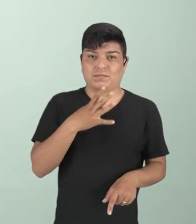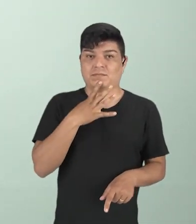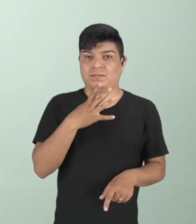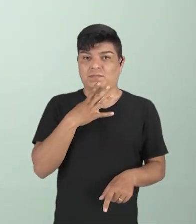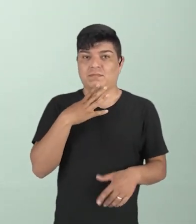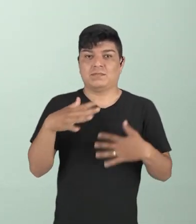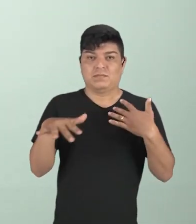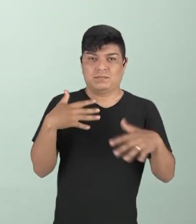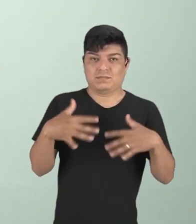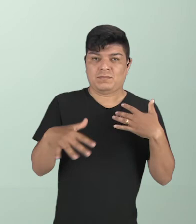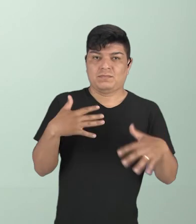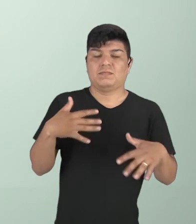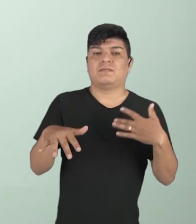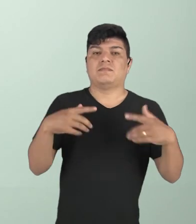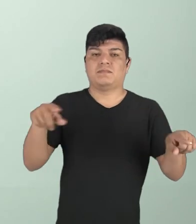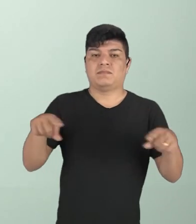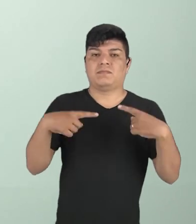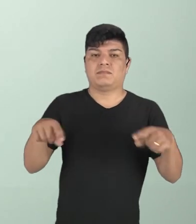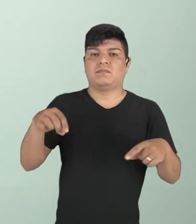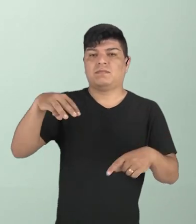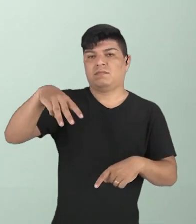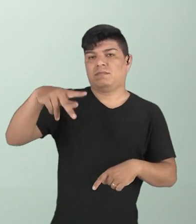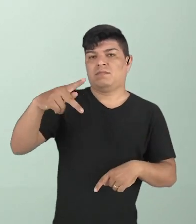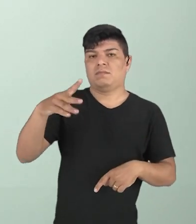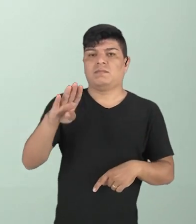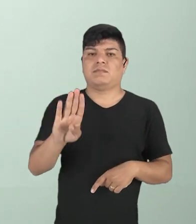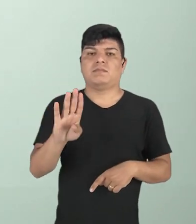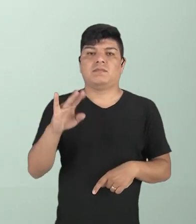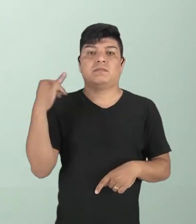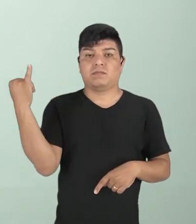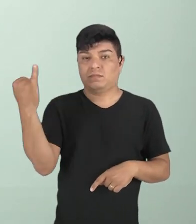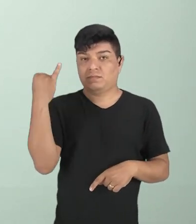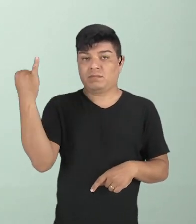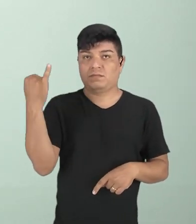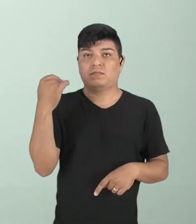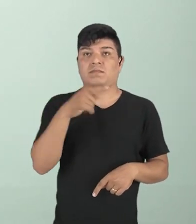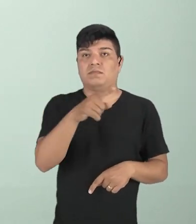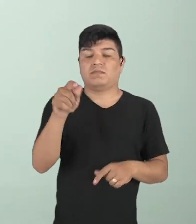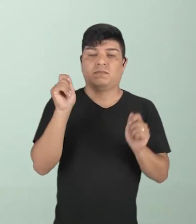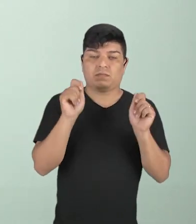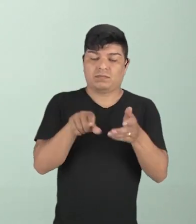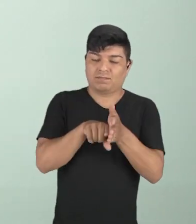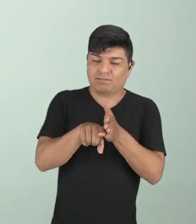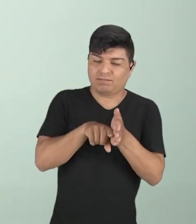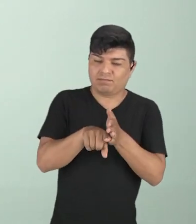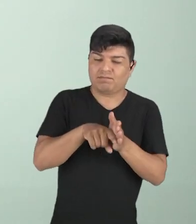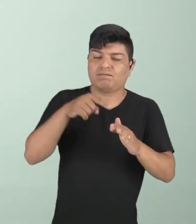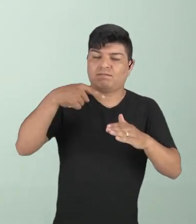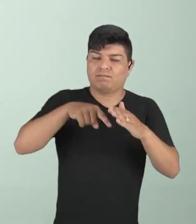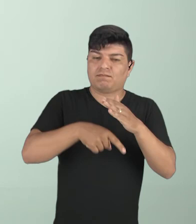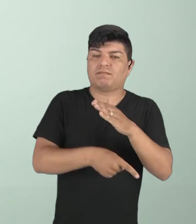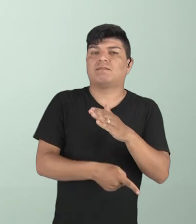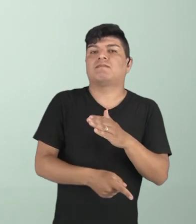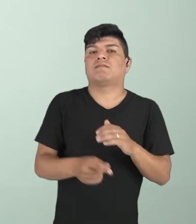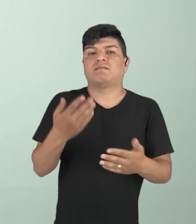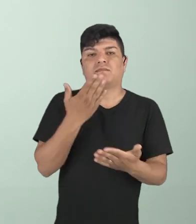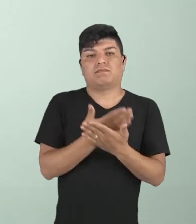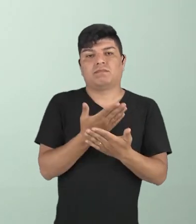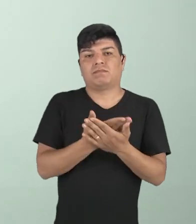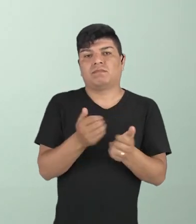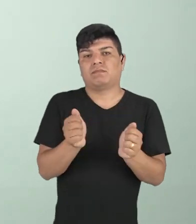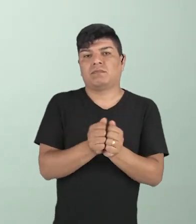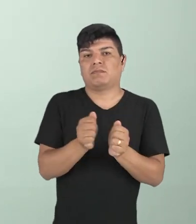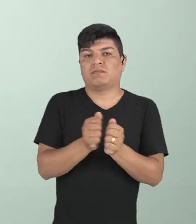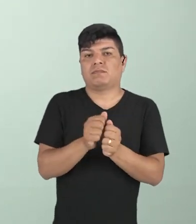pouco sobre o movimento da música popular brasileira? Acho muito interessante, você pode pesquisar, aprofundar esse estudo com o teu professor